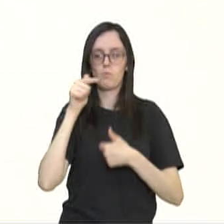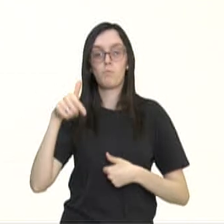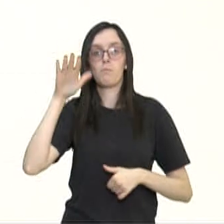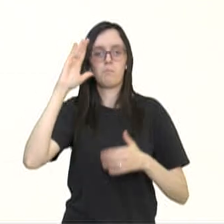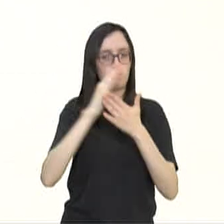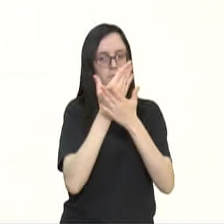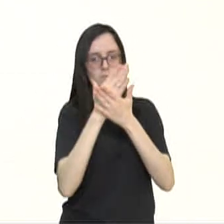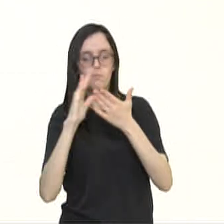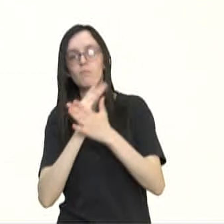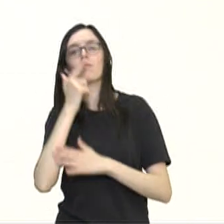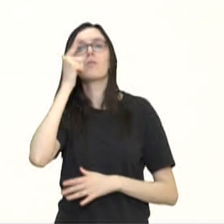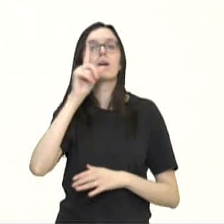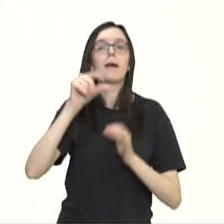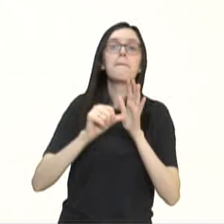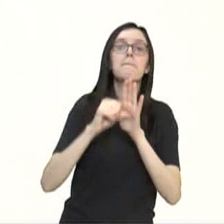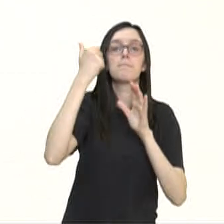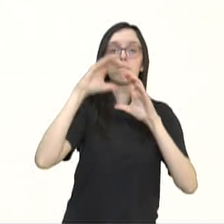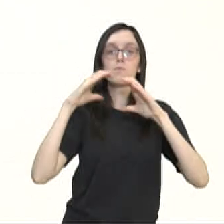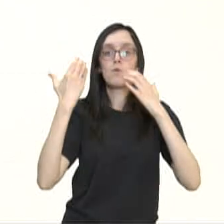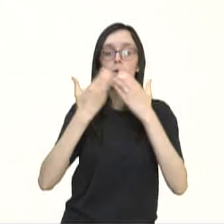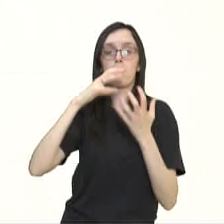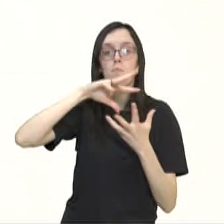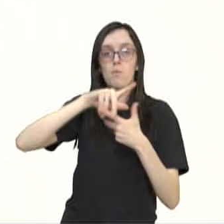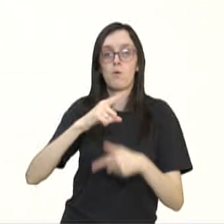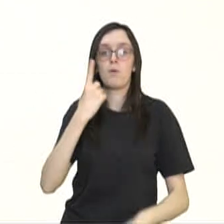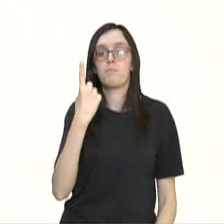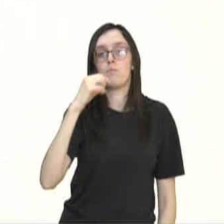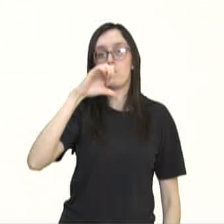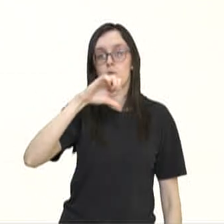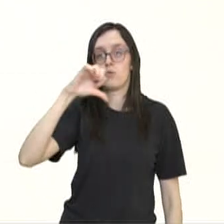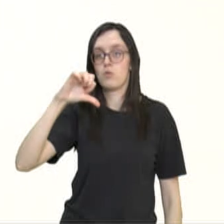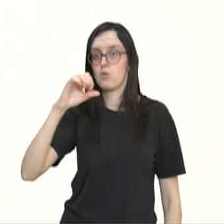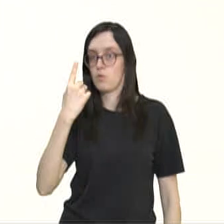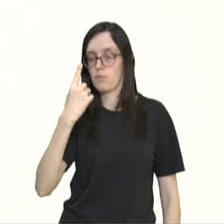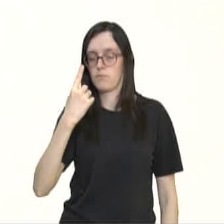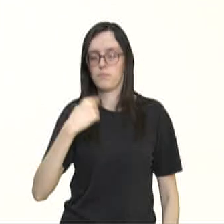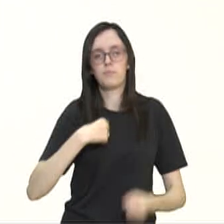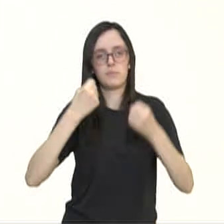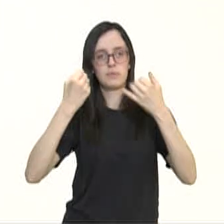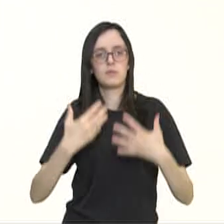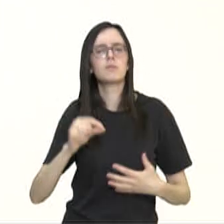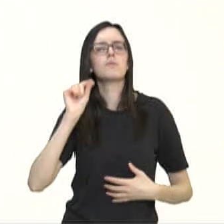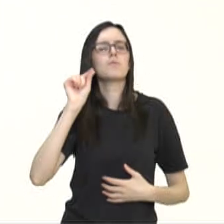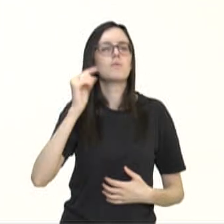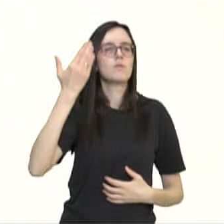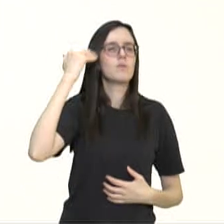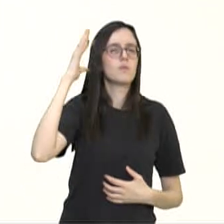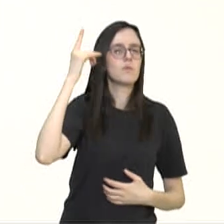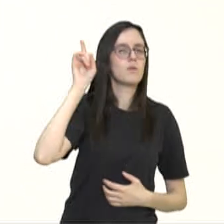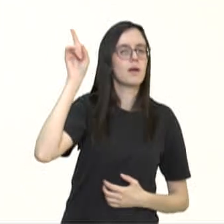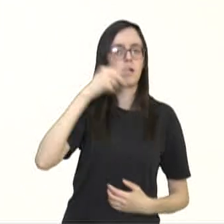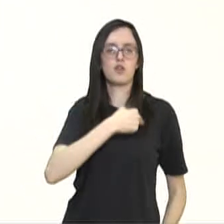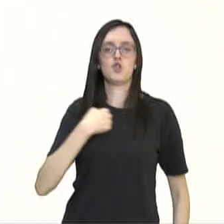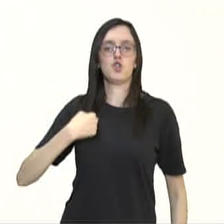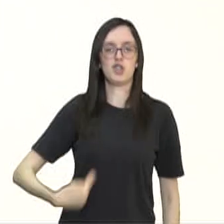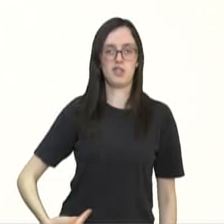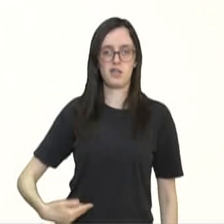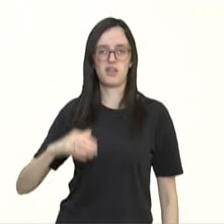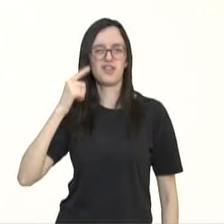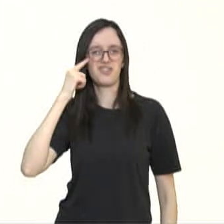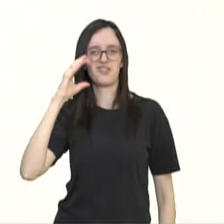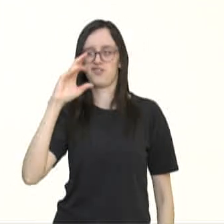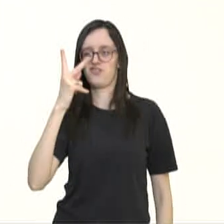também ajuda muito, né? Mas aquela garra, aquele instinto, né? De lutar até o fim, de não desistir das bolas, né? Então,